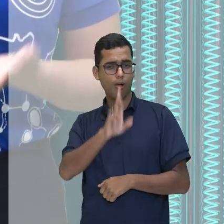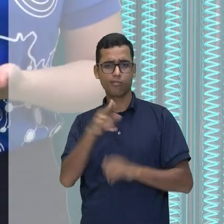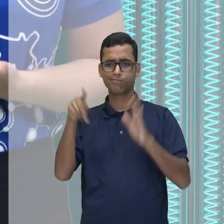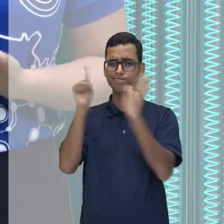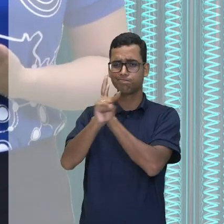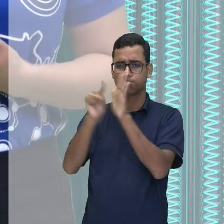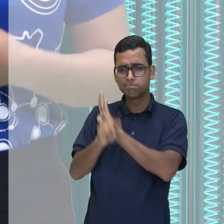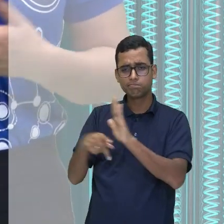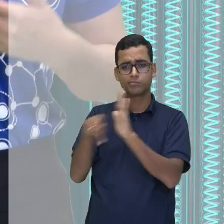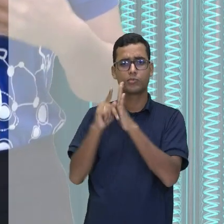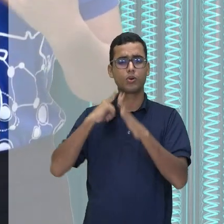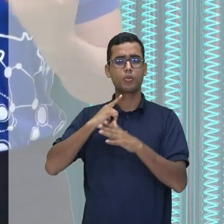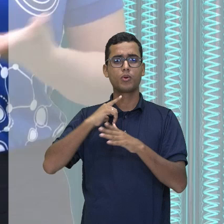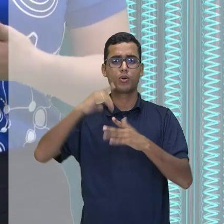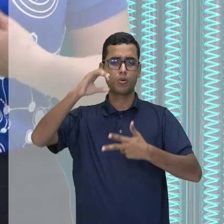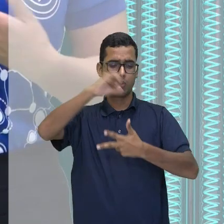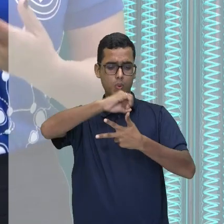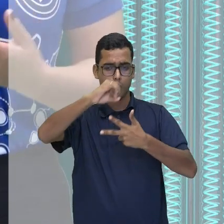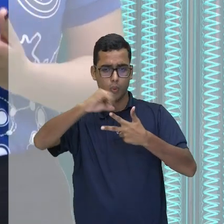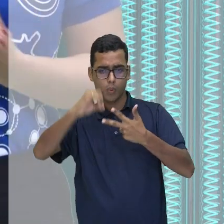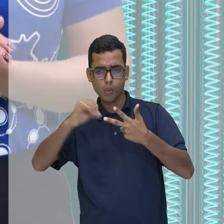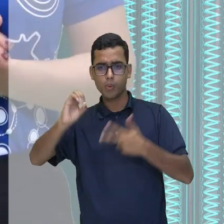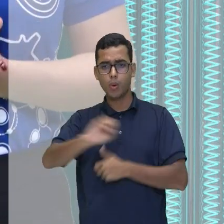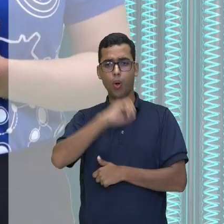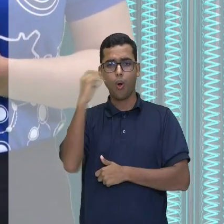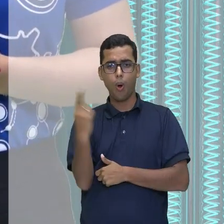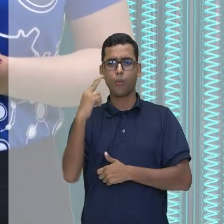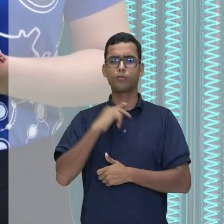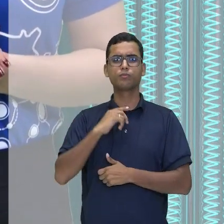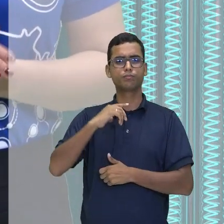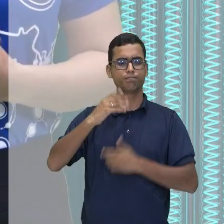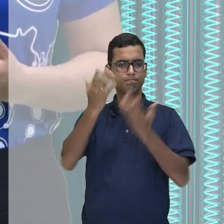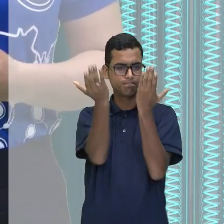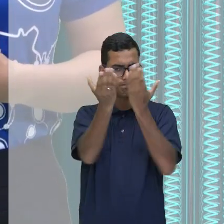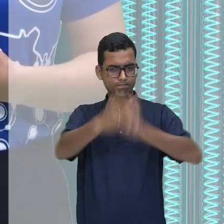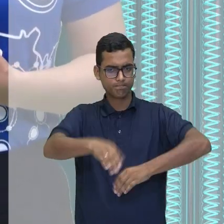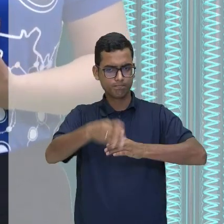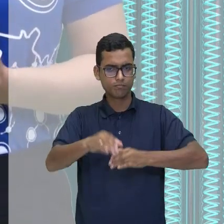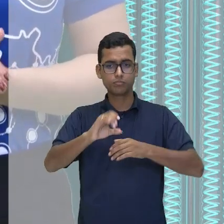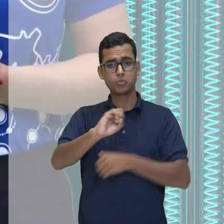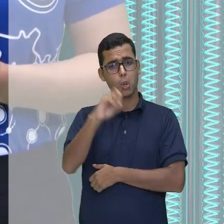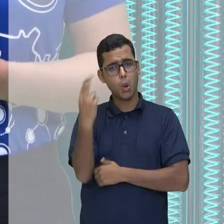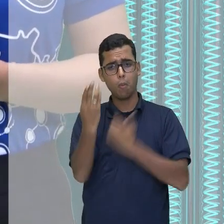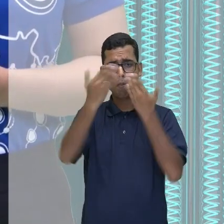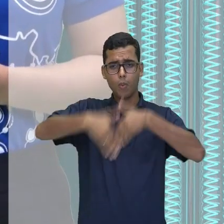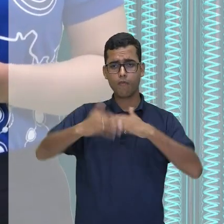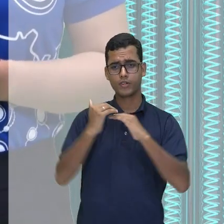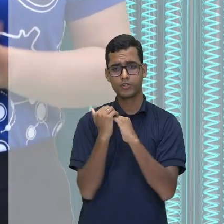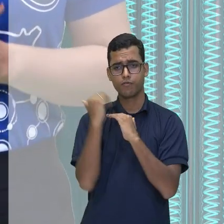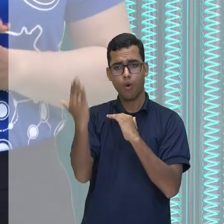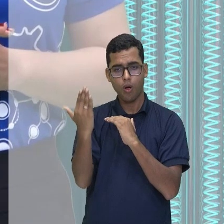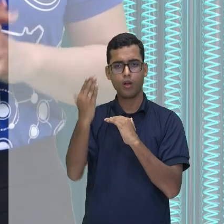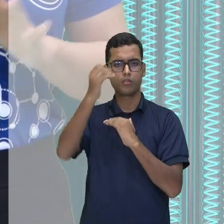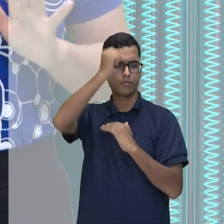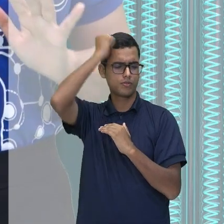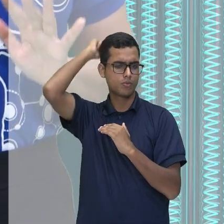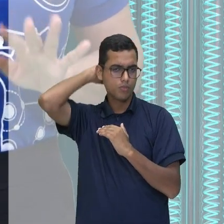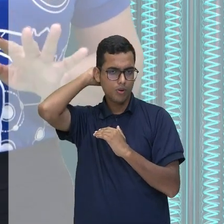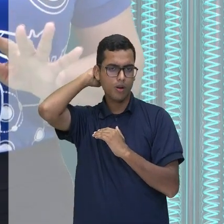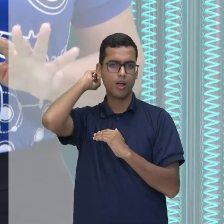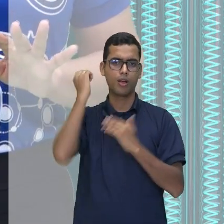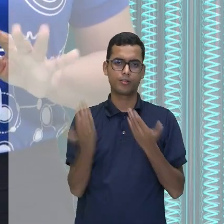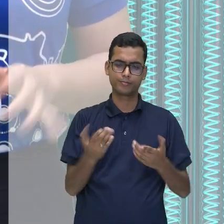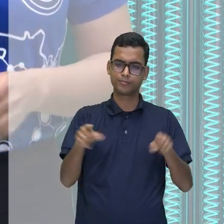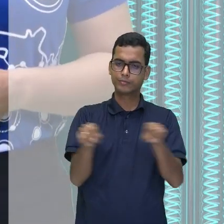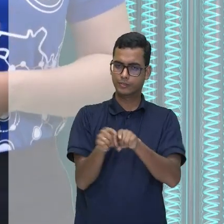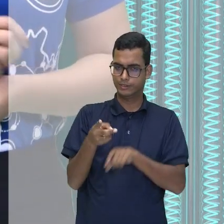de concurso, as avaliações externas que nós fazemos assim no dia a dia, ok? Então sigam